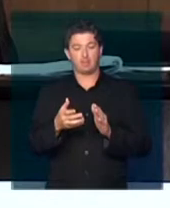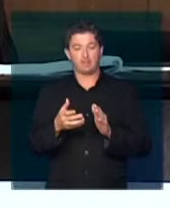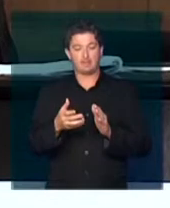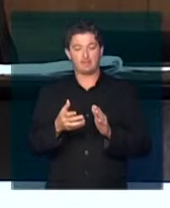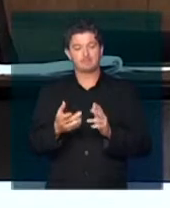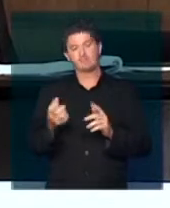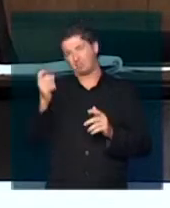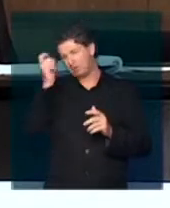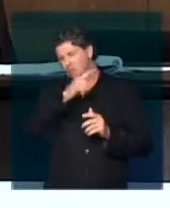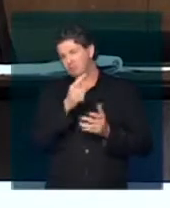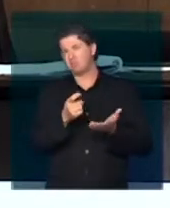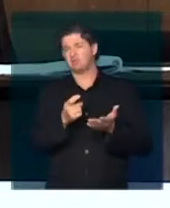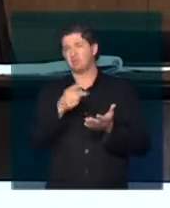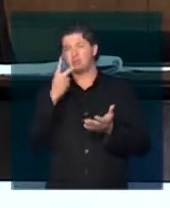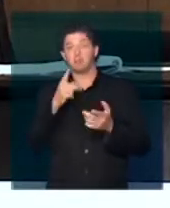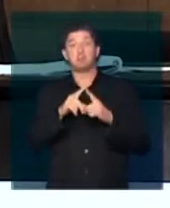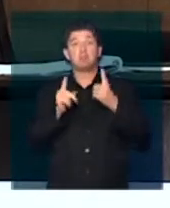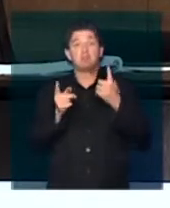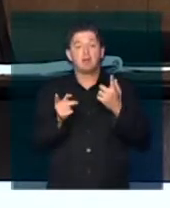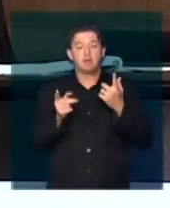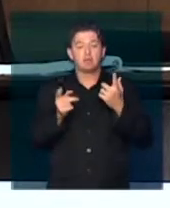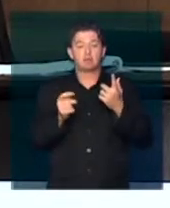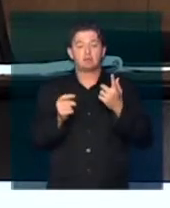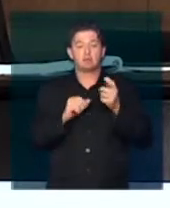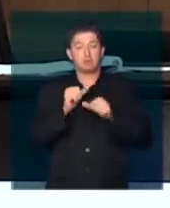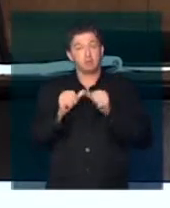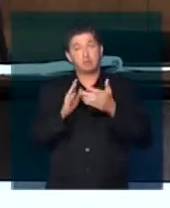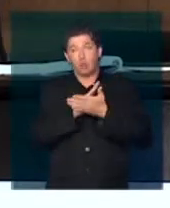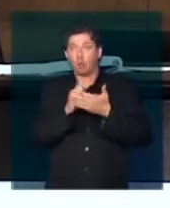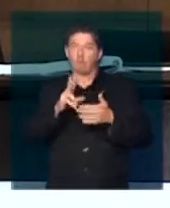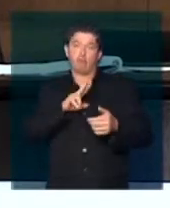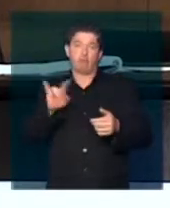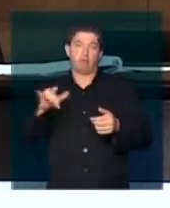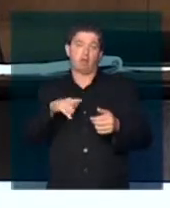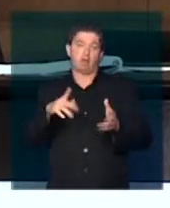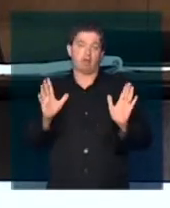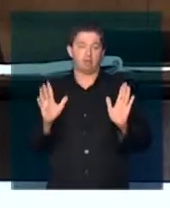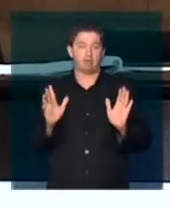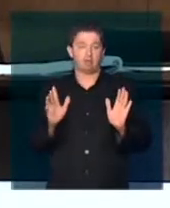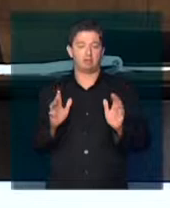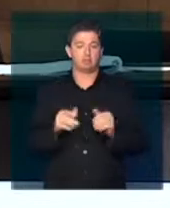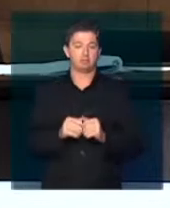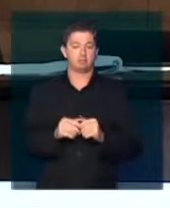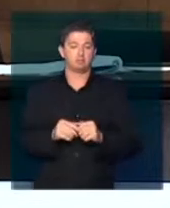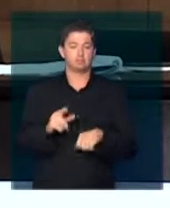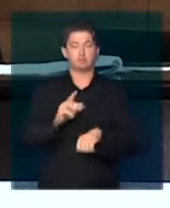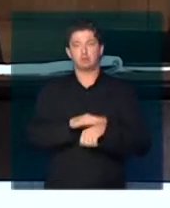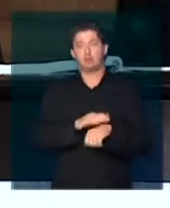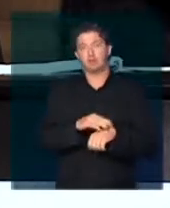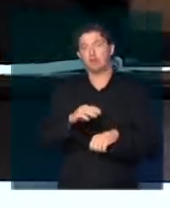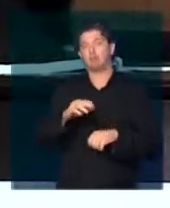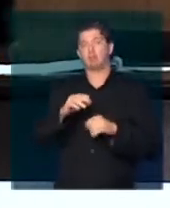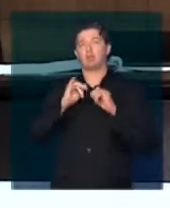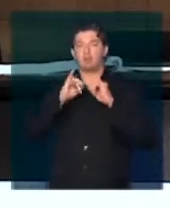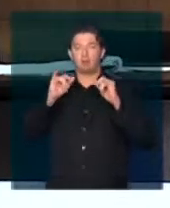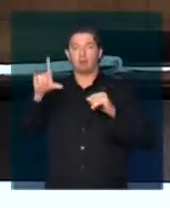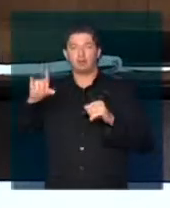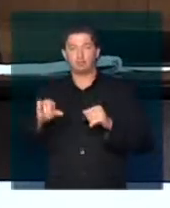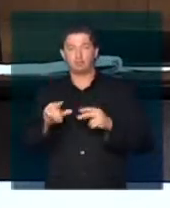é difícil a gente dizer, mas, obviamente, alguma mudança haverá. Redução de tempo de campanha,